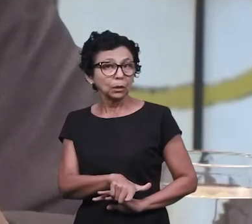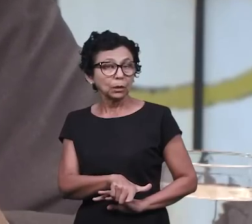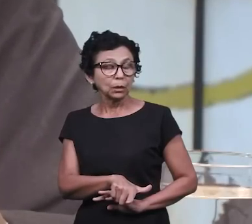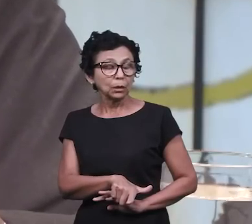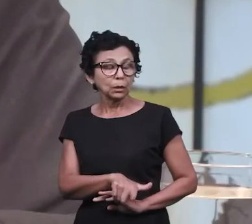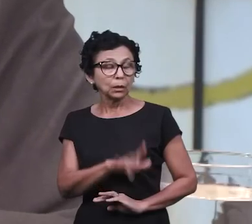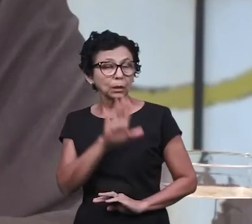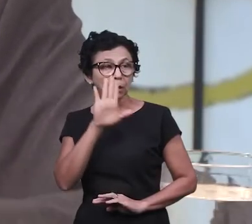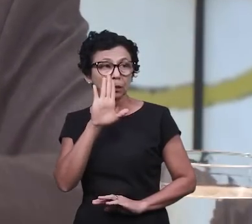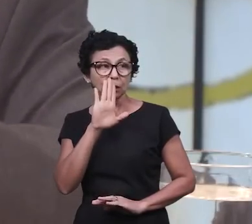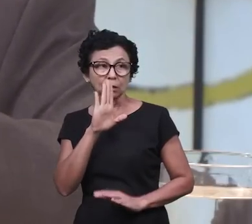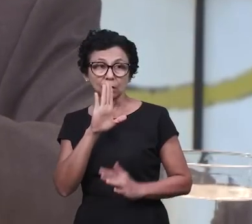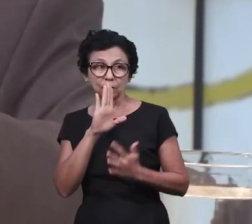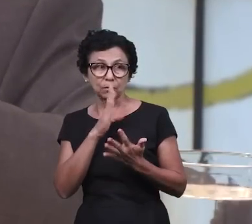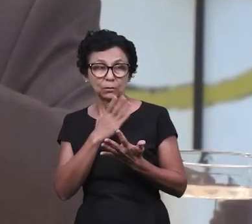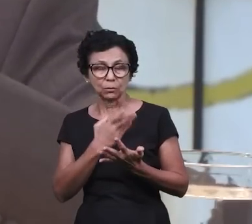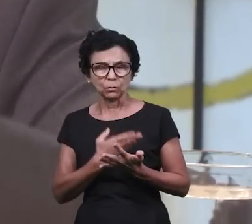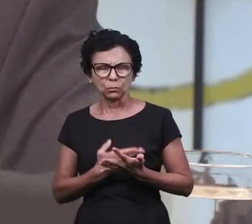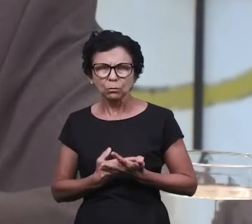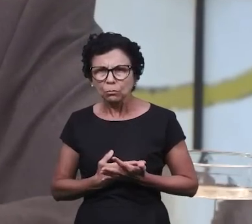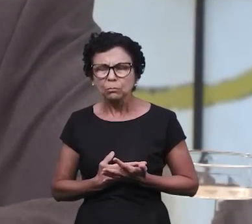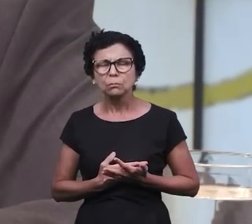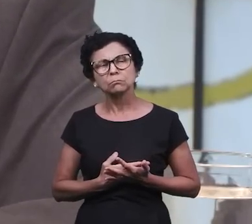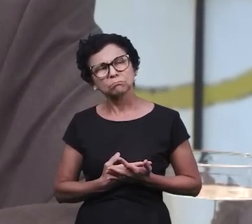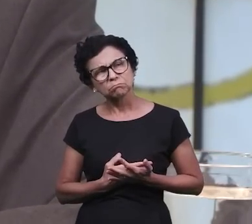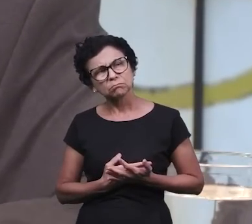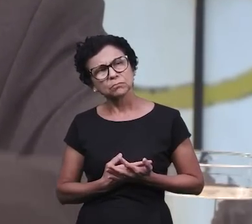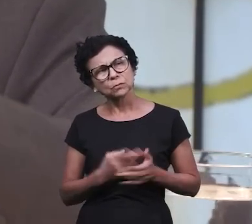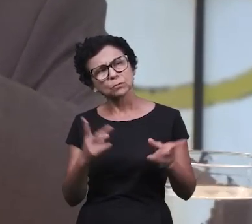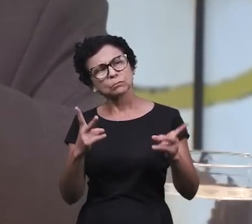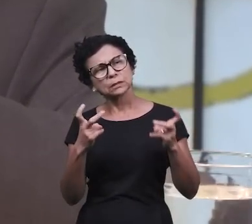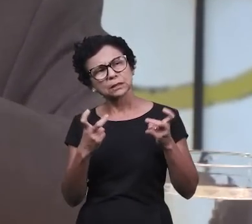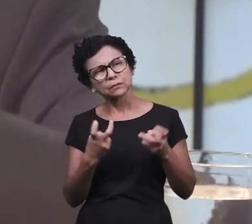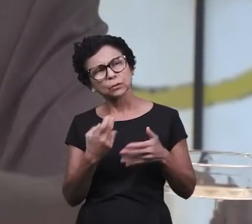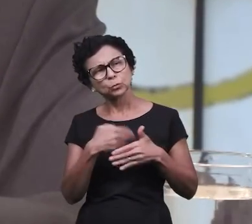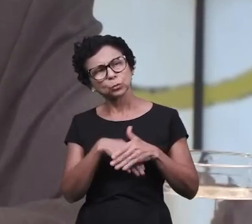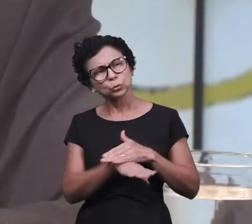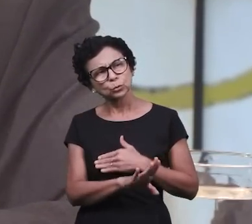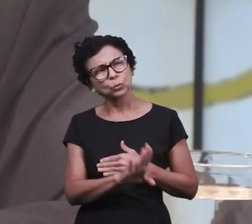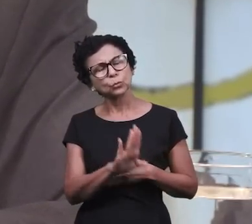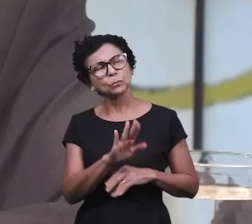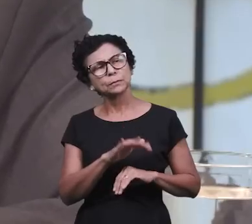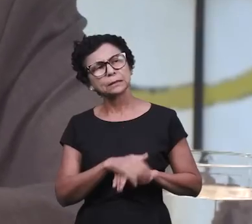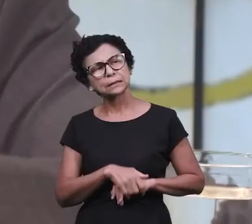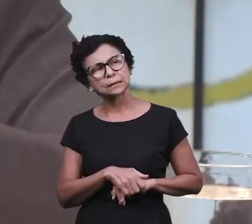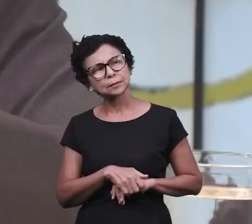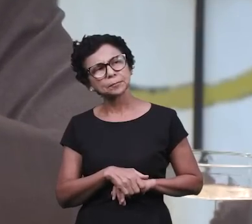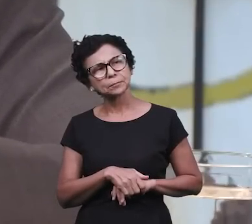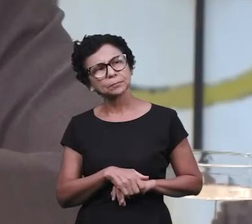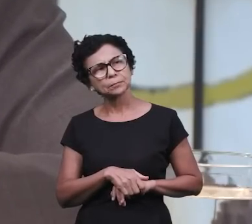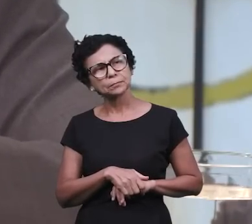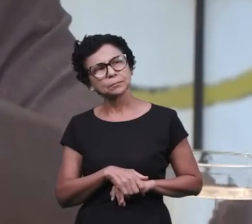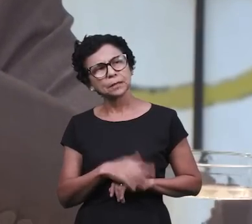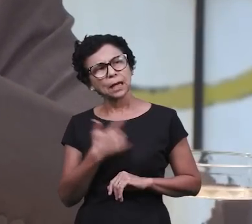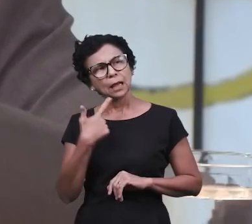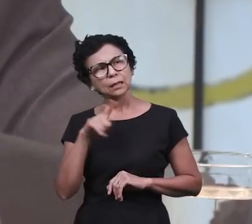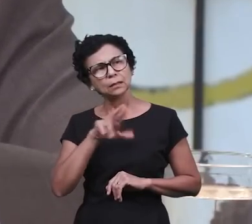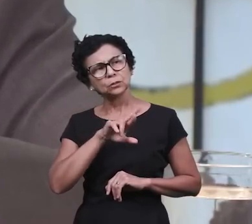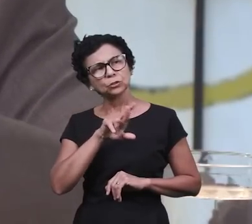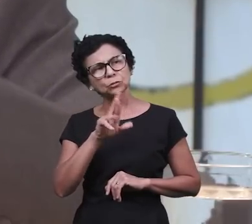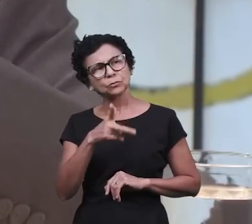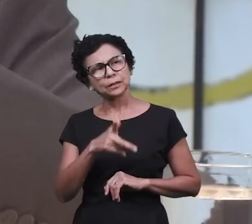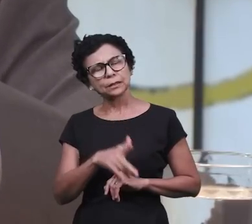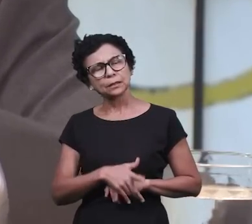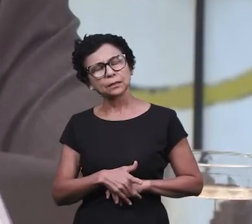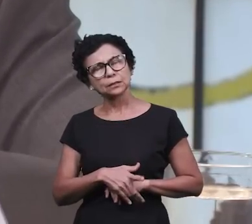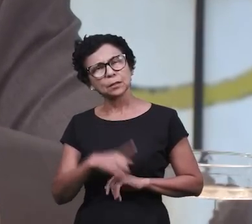me maravilhou é que, apesar de outros costumes, apesar de outro idioma, eles tinham o